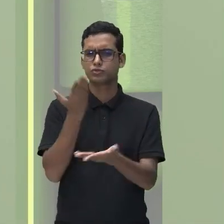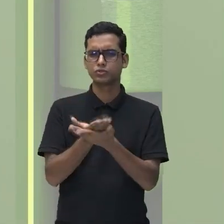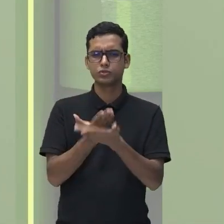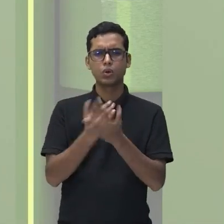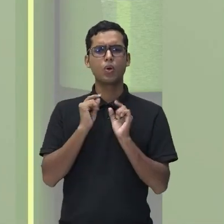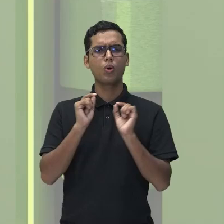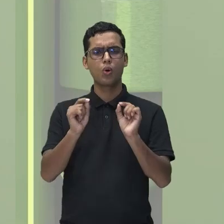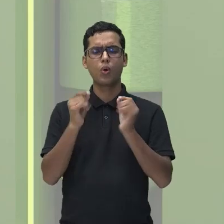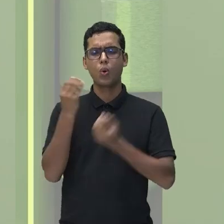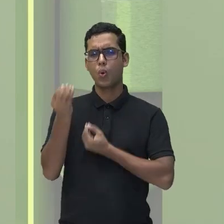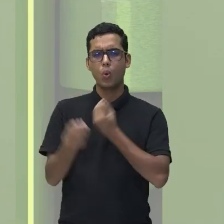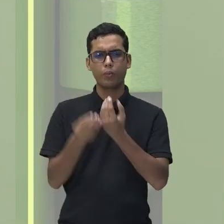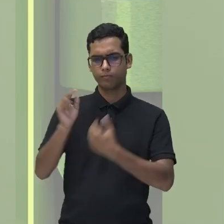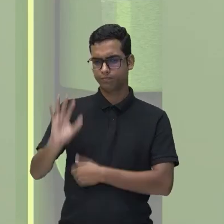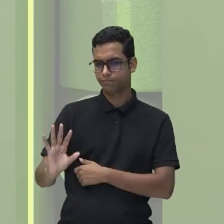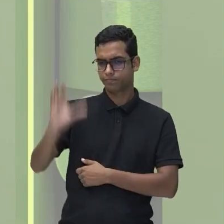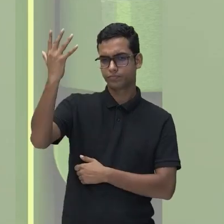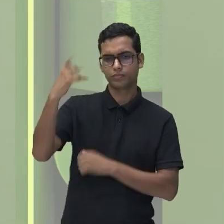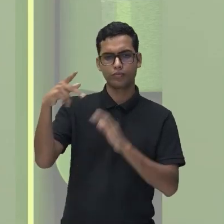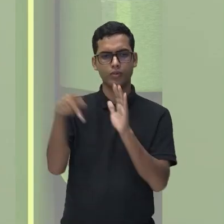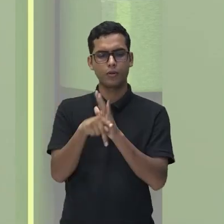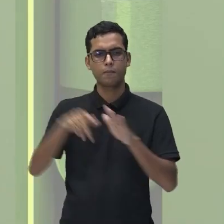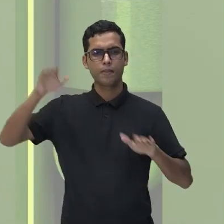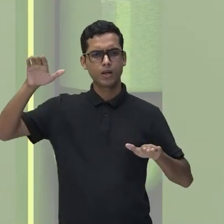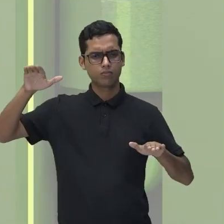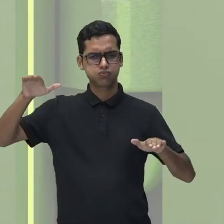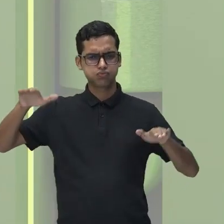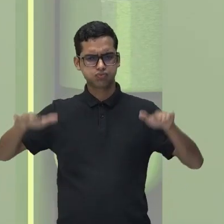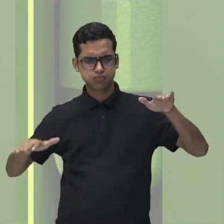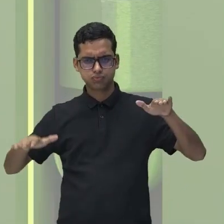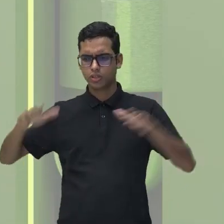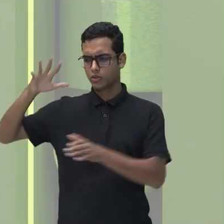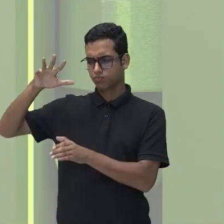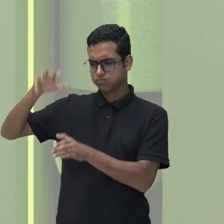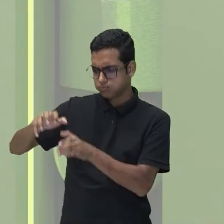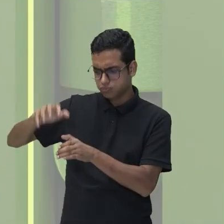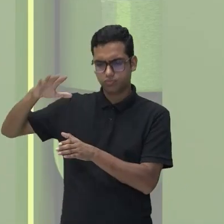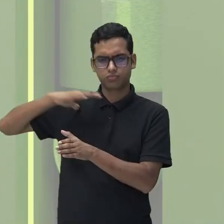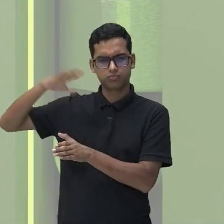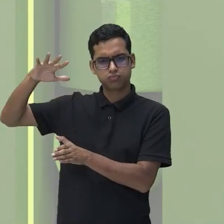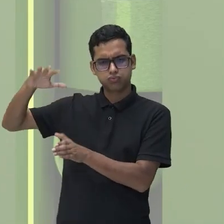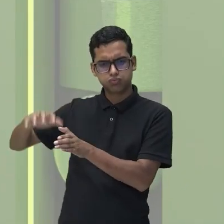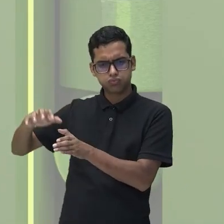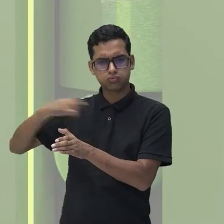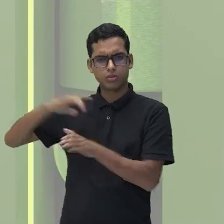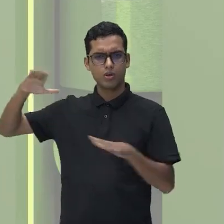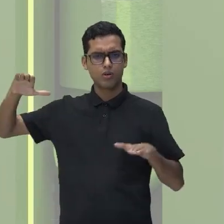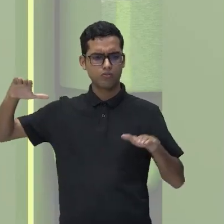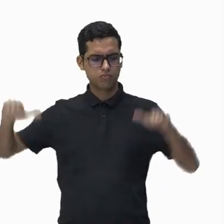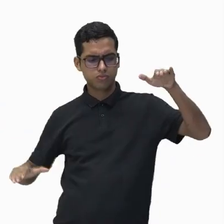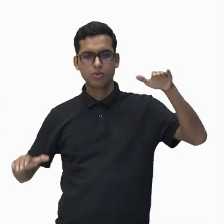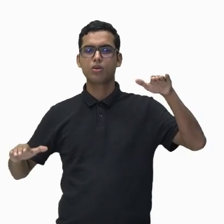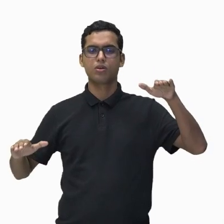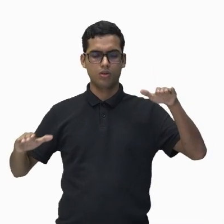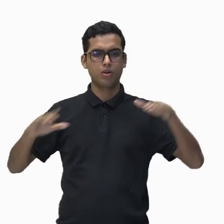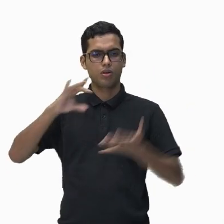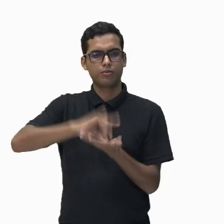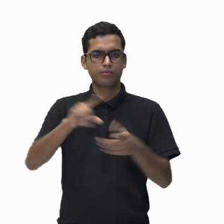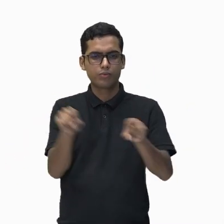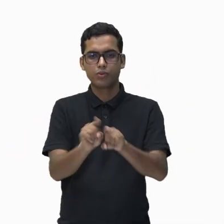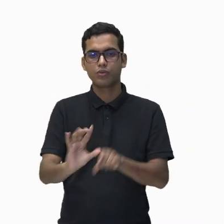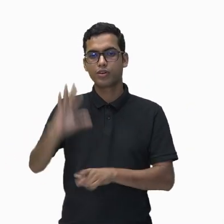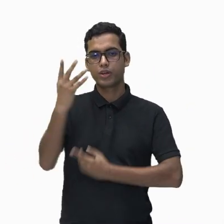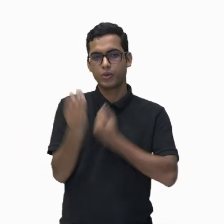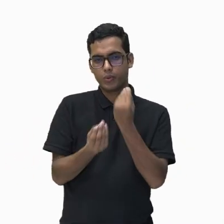isso acontece, né? Como é que essa pressão é transmitida para todos os pontos do fluido, certo? Muito